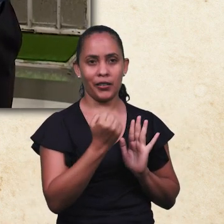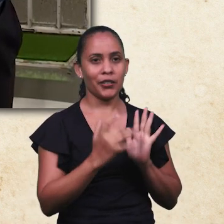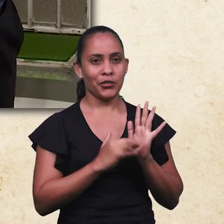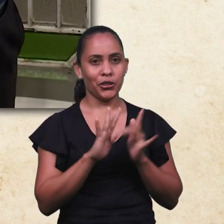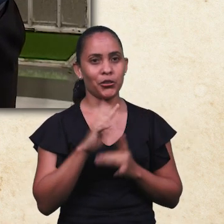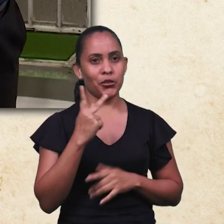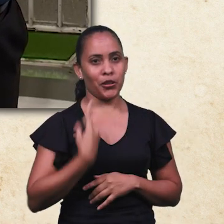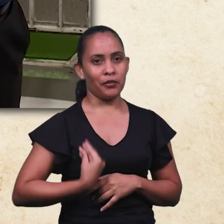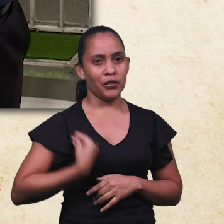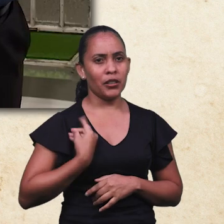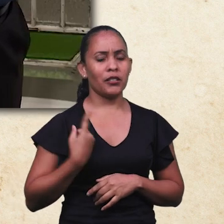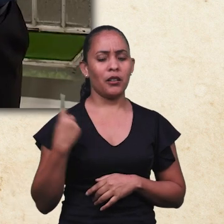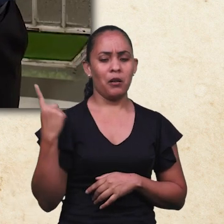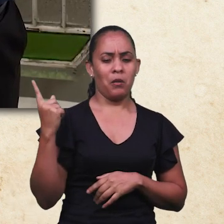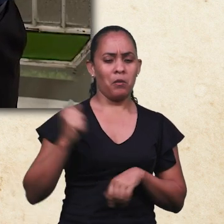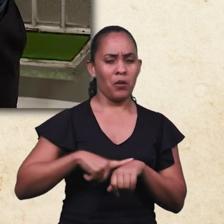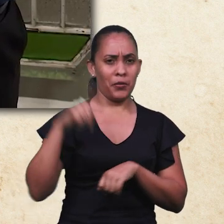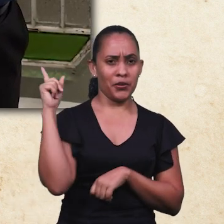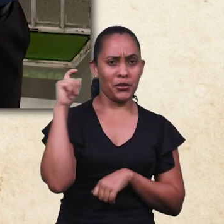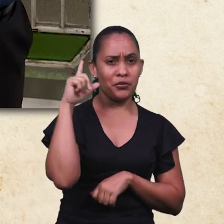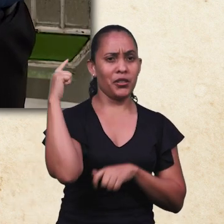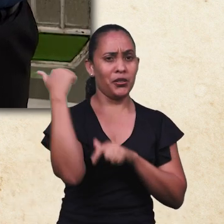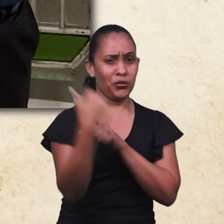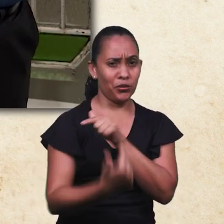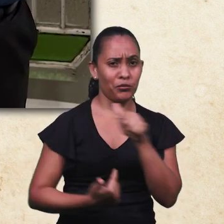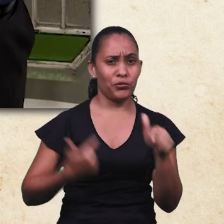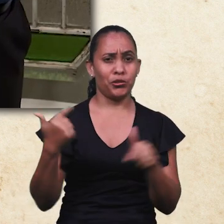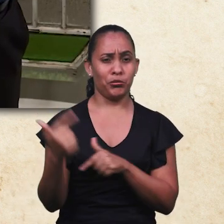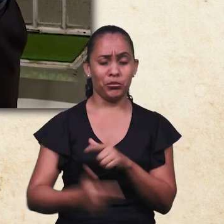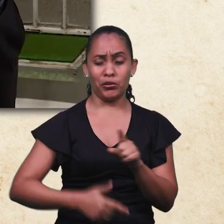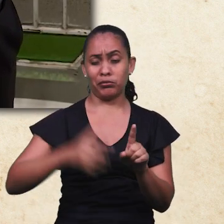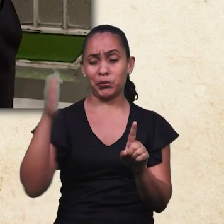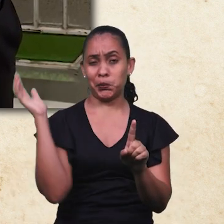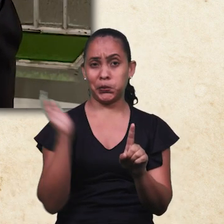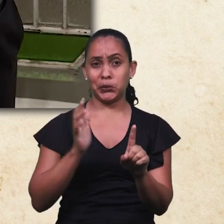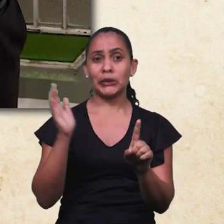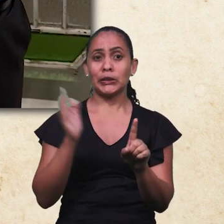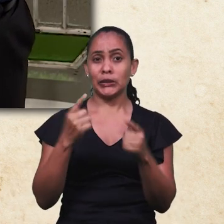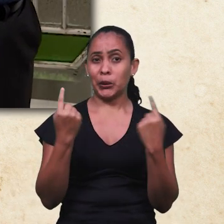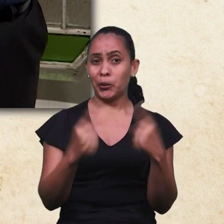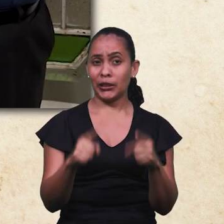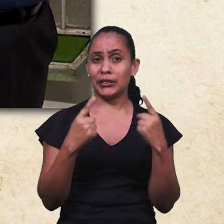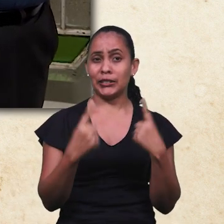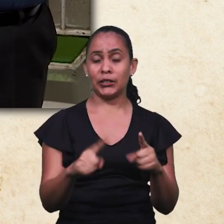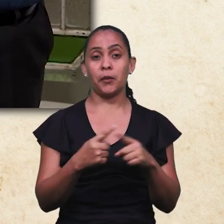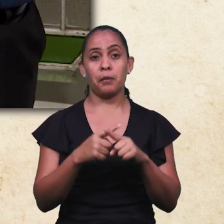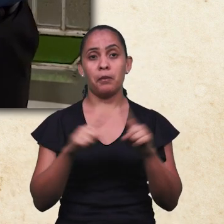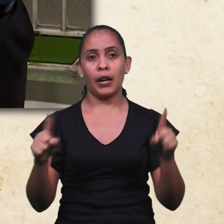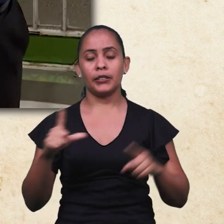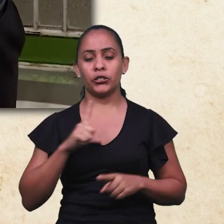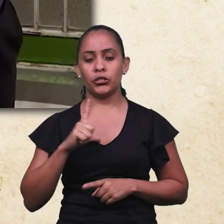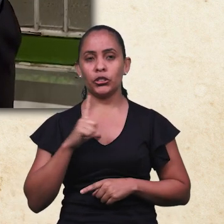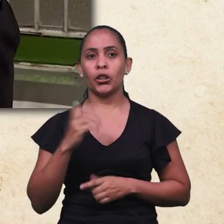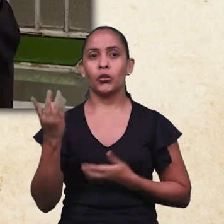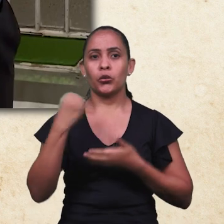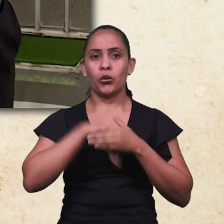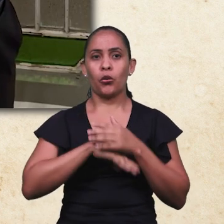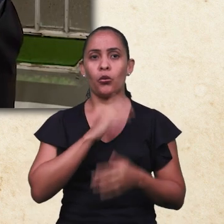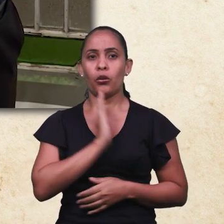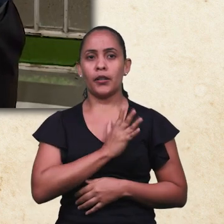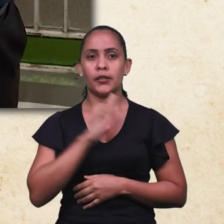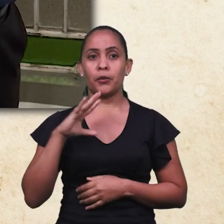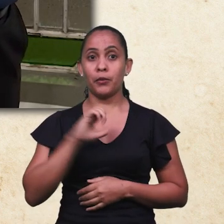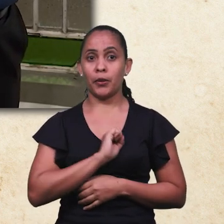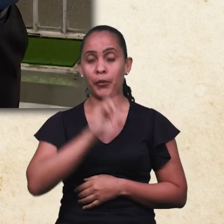na sua vida. Passou por provas, passou por lutas, por perseguições, mas ele trazia o amor do